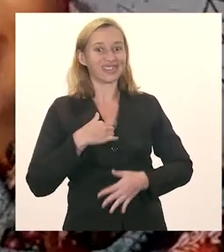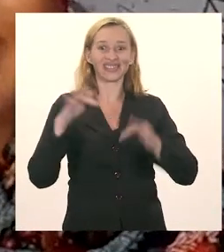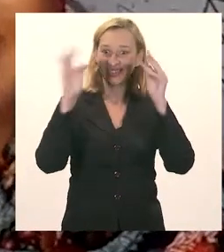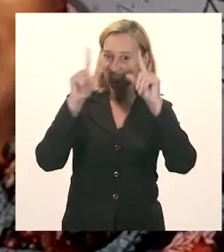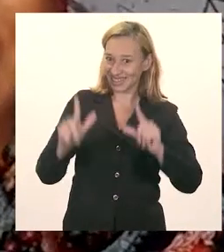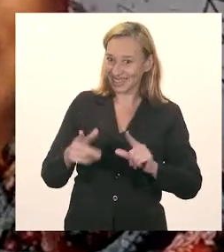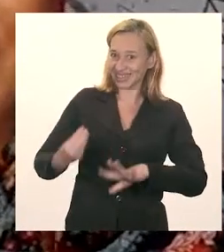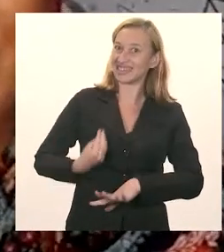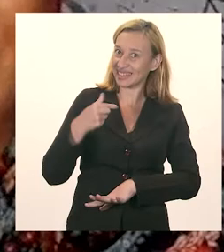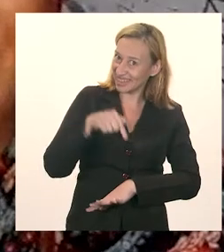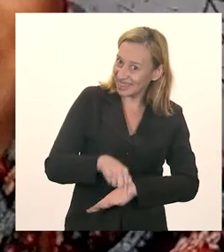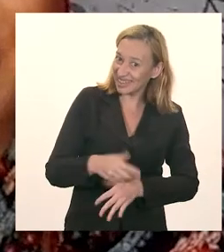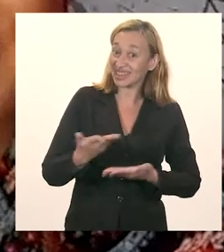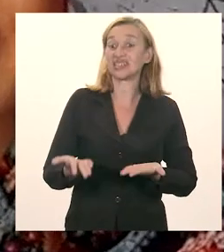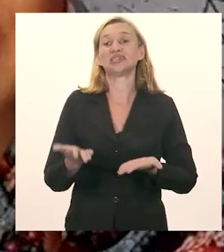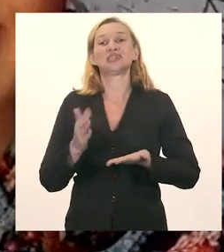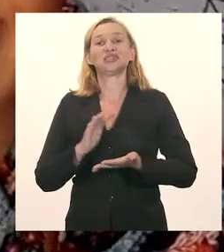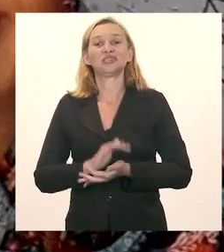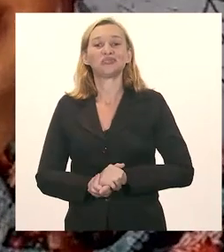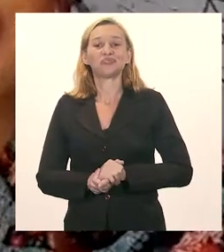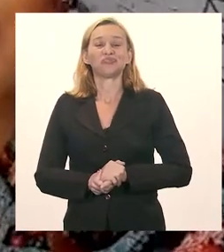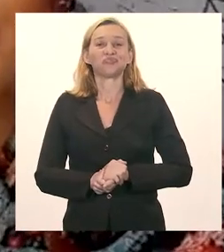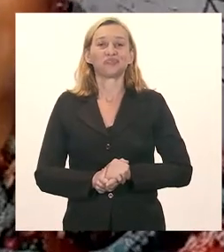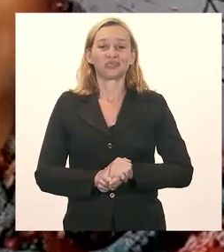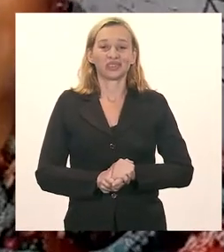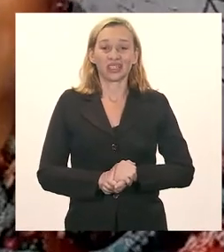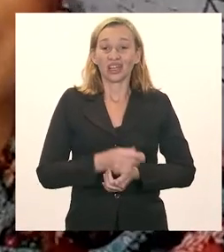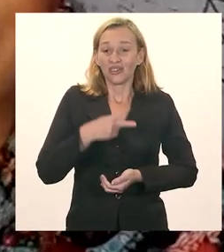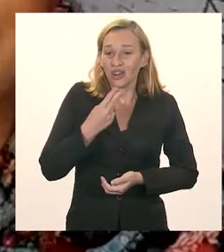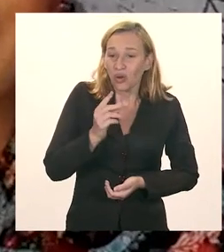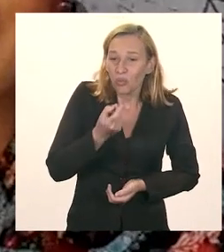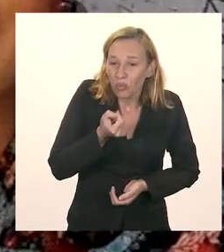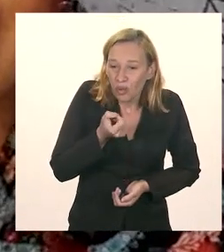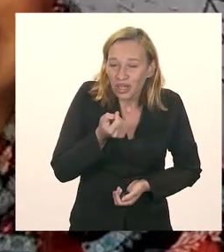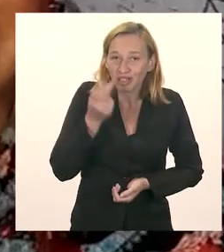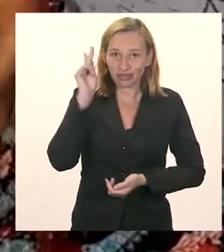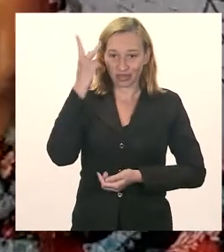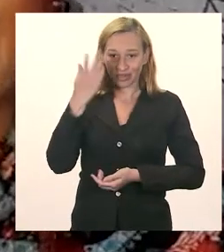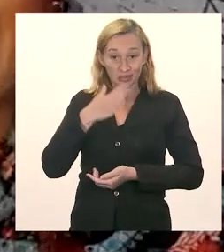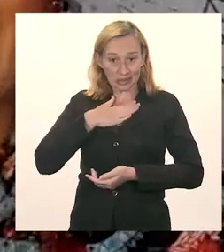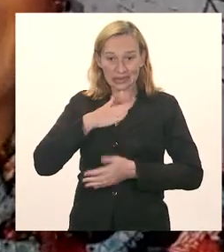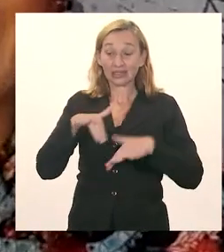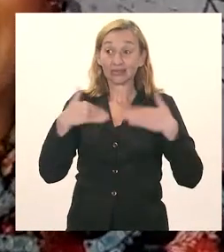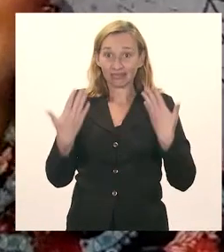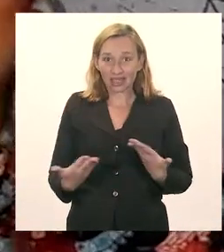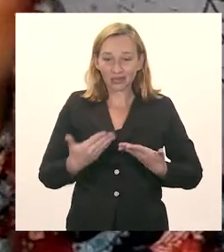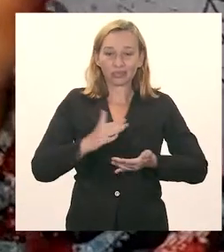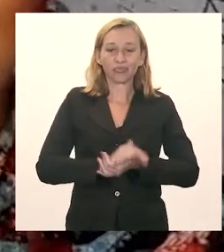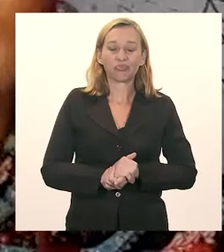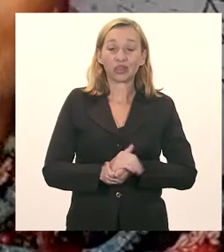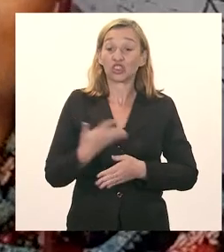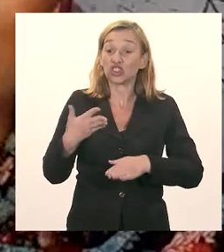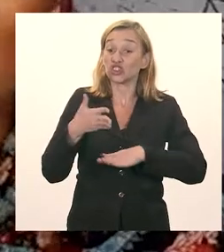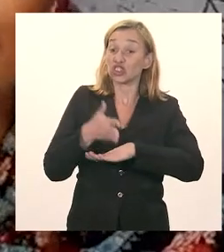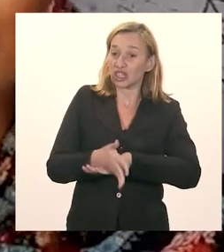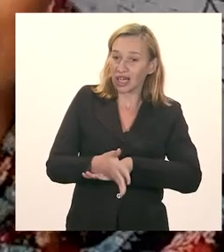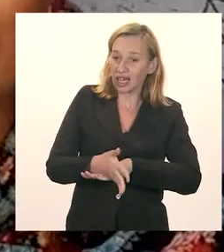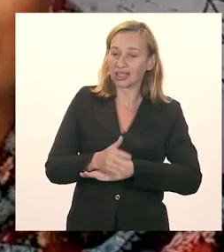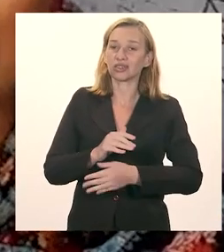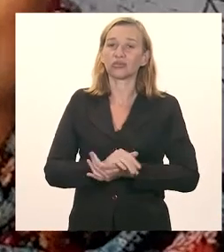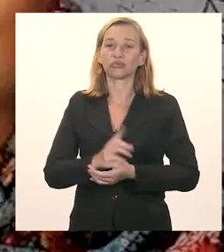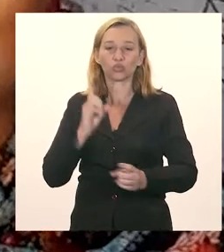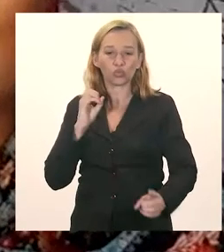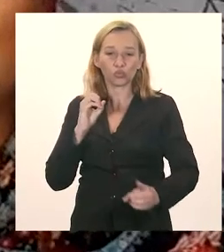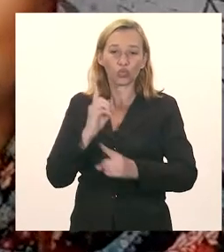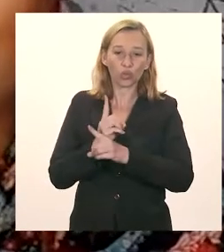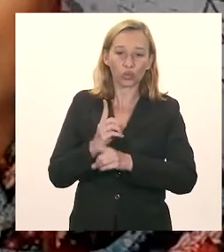muito feliz de estar aqui nesse programa com vocês, falando um pouquinho da minha história. Então, a minha chegada, né, meu